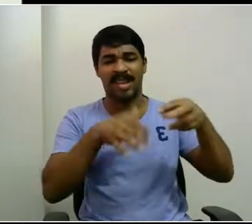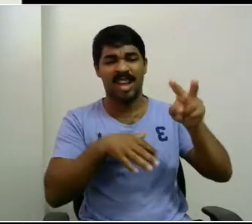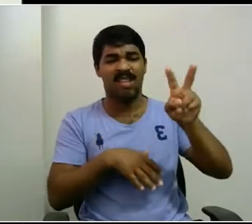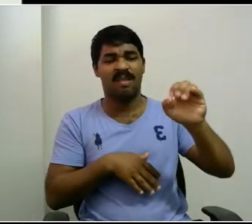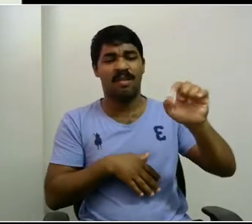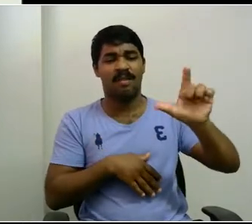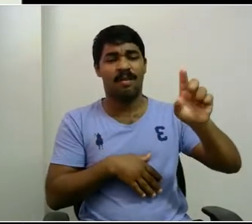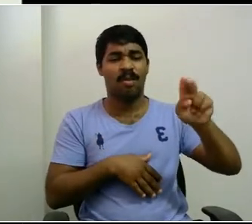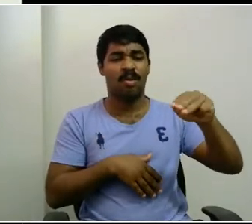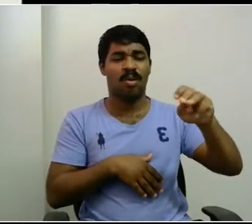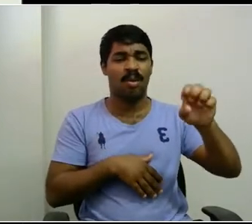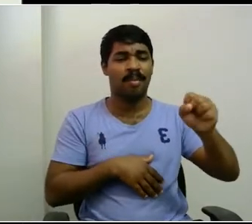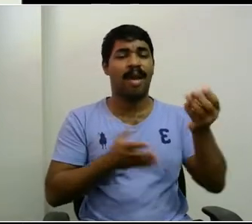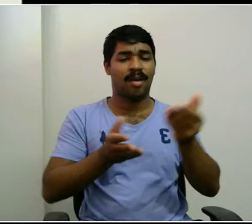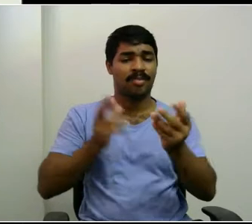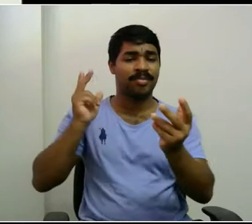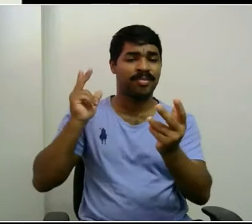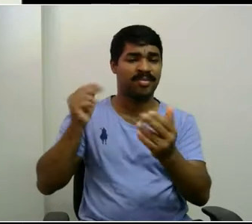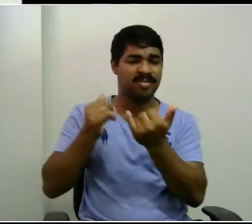Eu quero que o perímetro